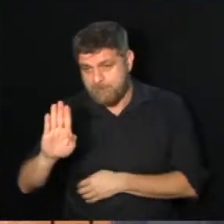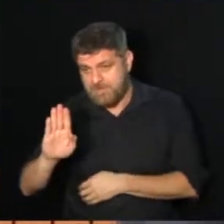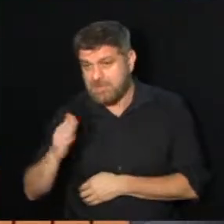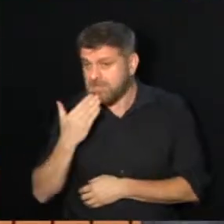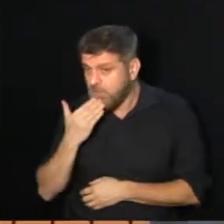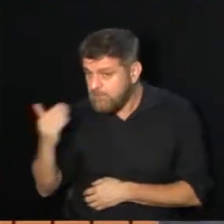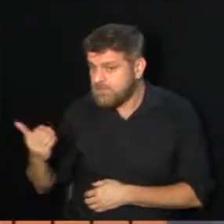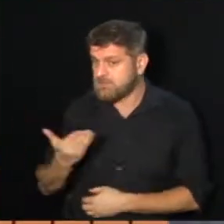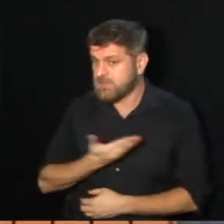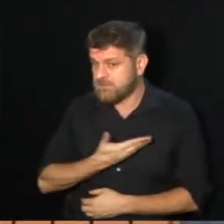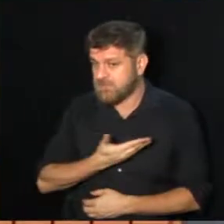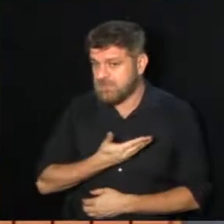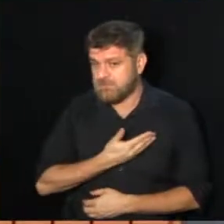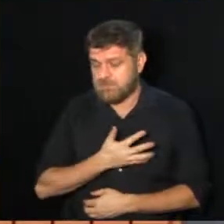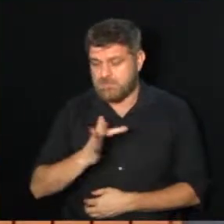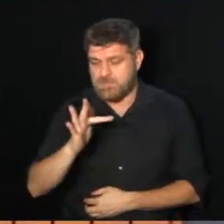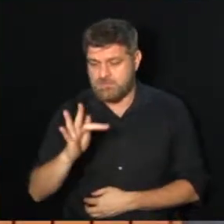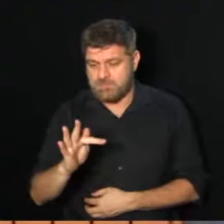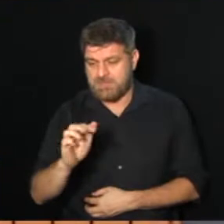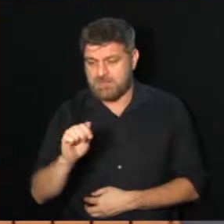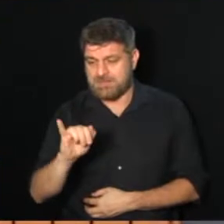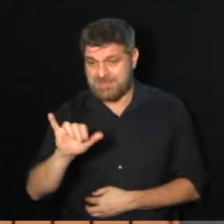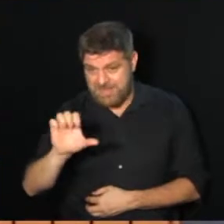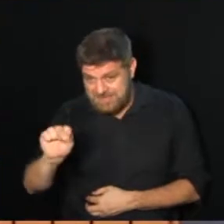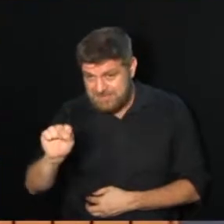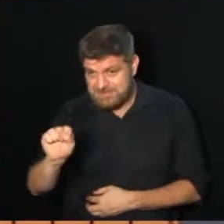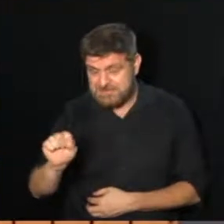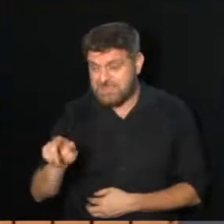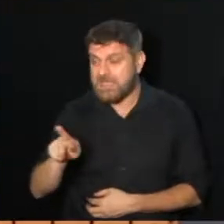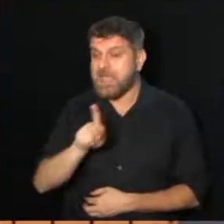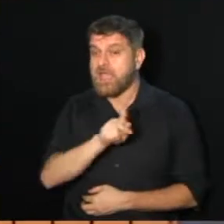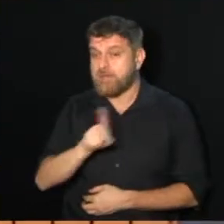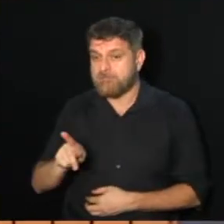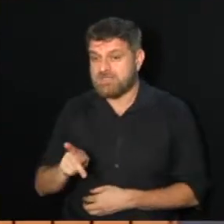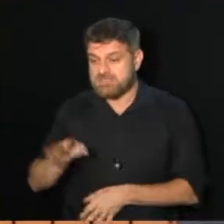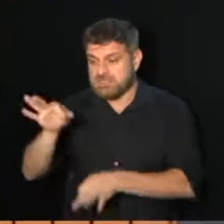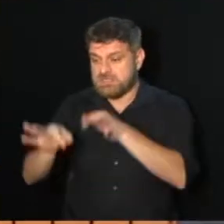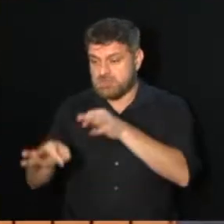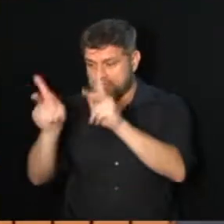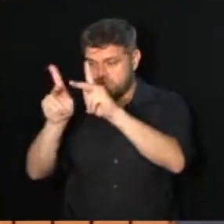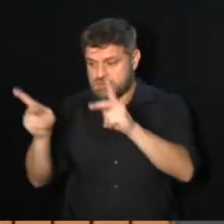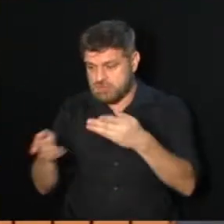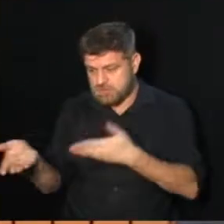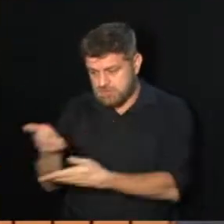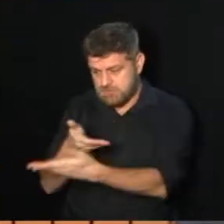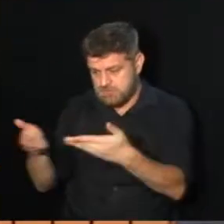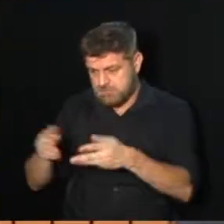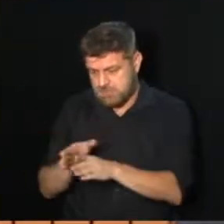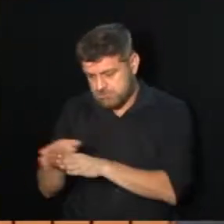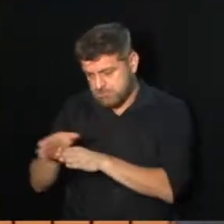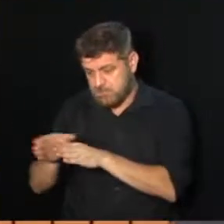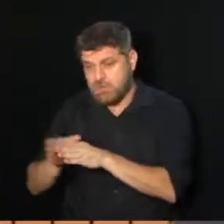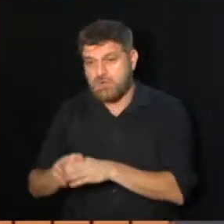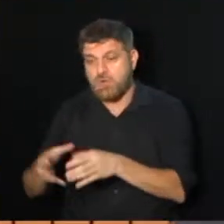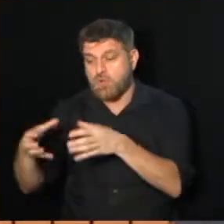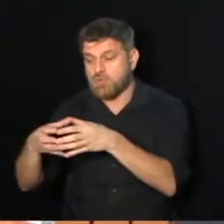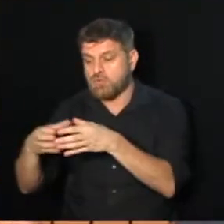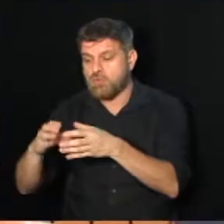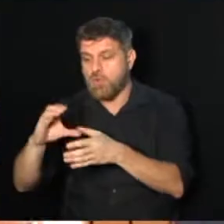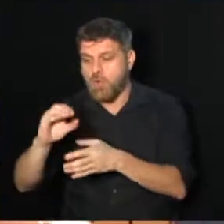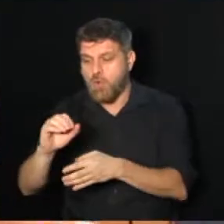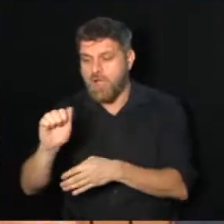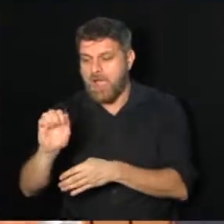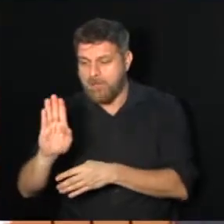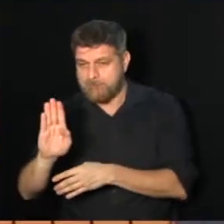amiga, colega, doutora Thaís Mariana Paladino, presidente da Comissão da Justiça Restaurativa da OAB Campinas, que se posicione sobre